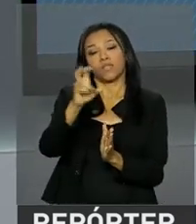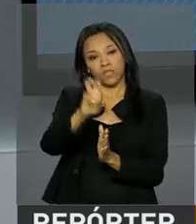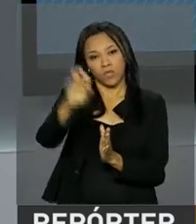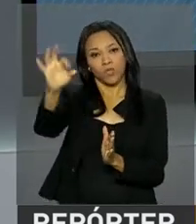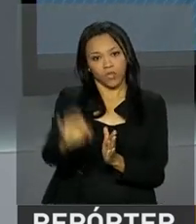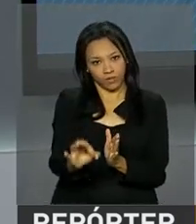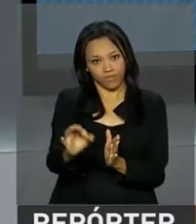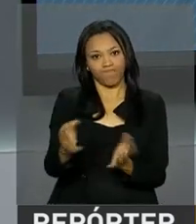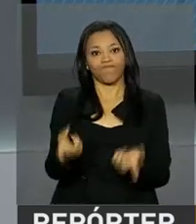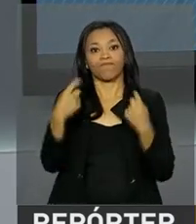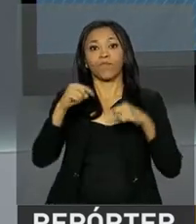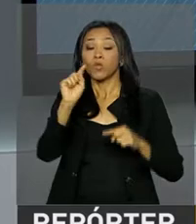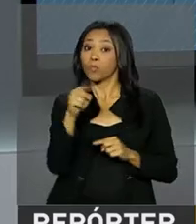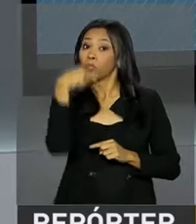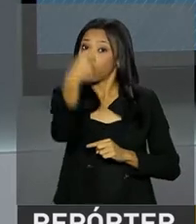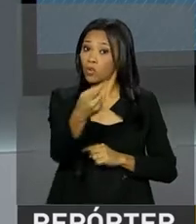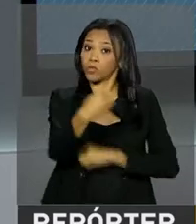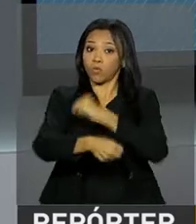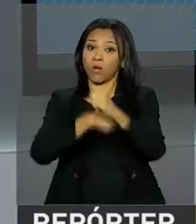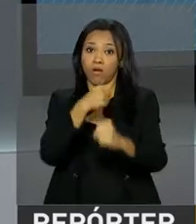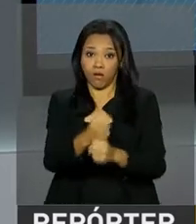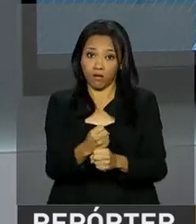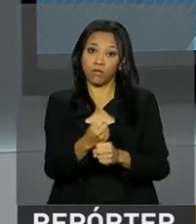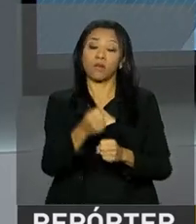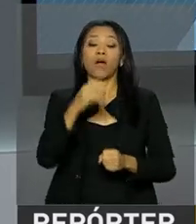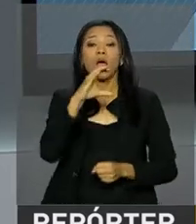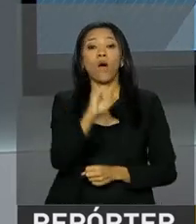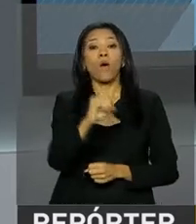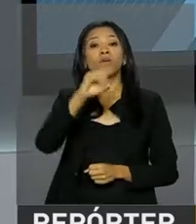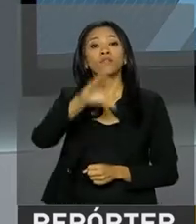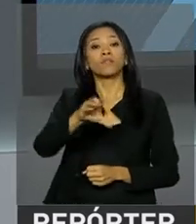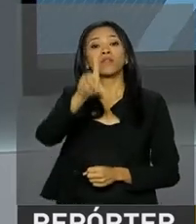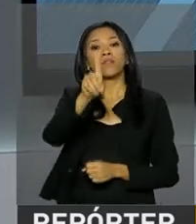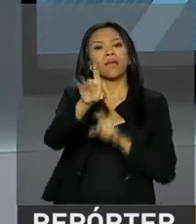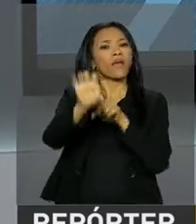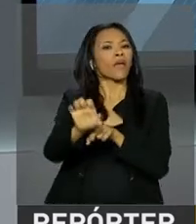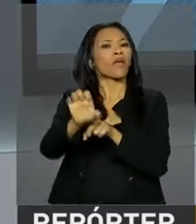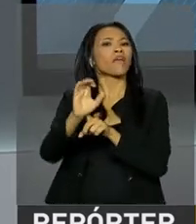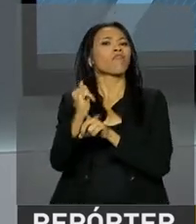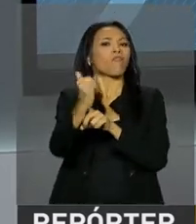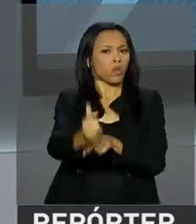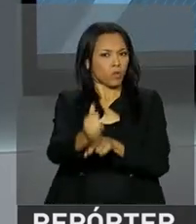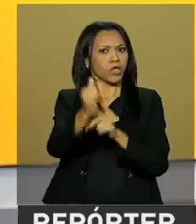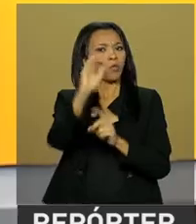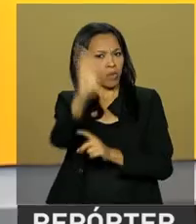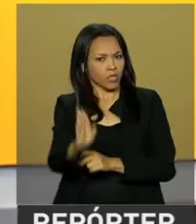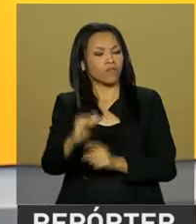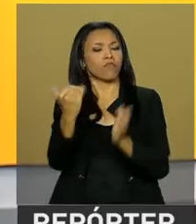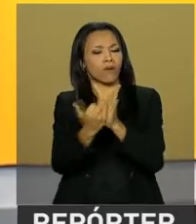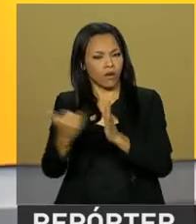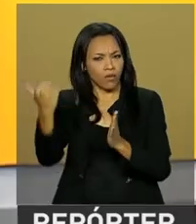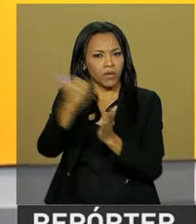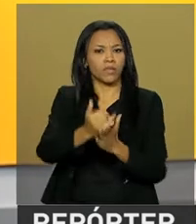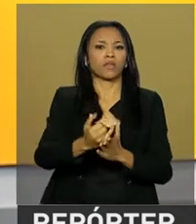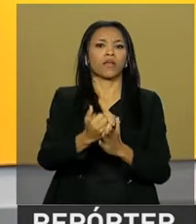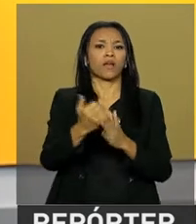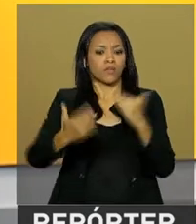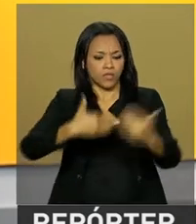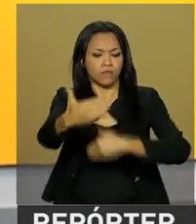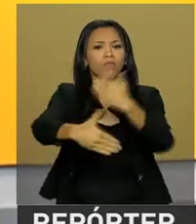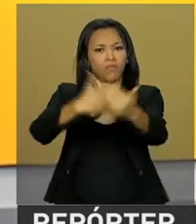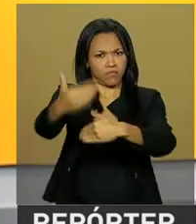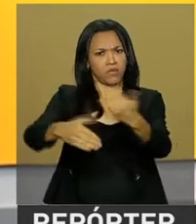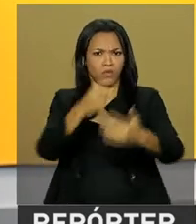que vem, a OCDE estima que o Brasil vá crescer 1,6%. A OCDE se dedica